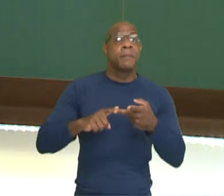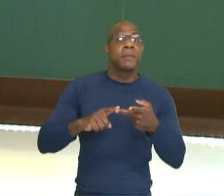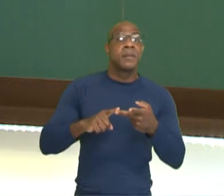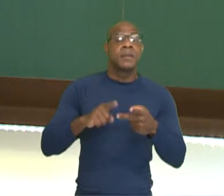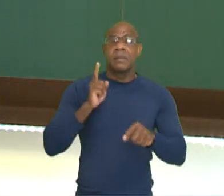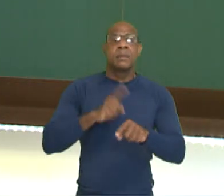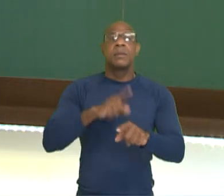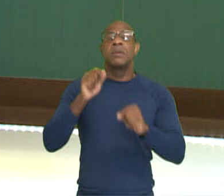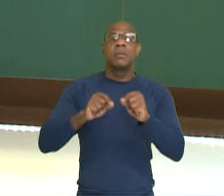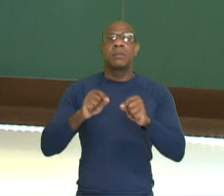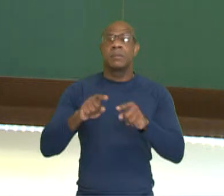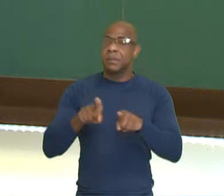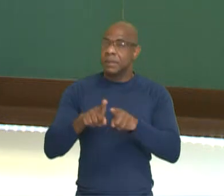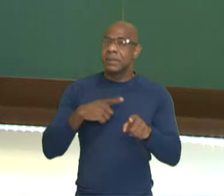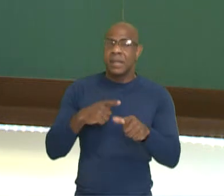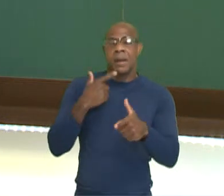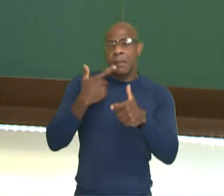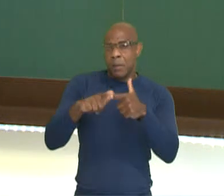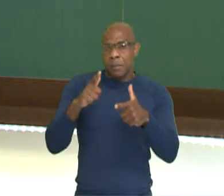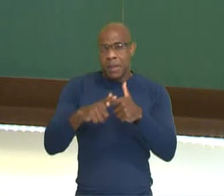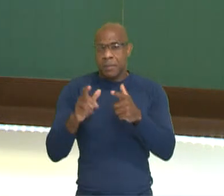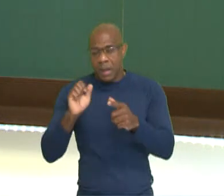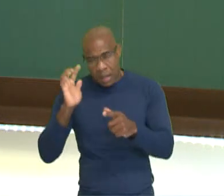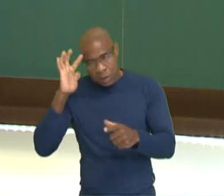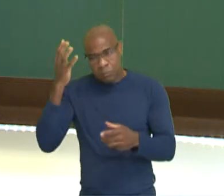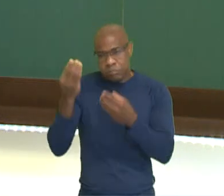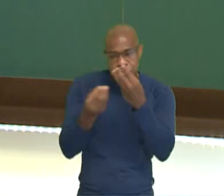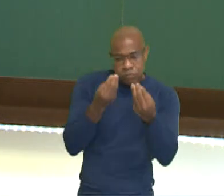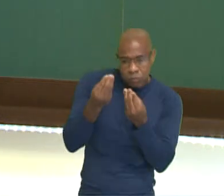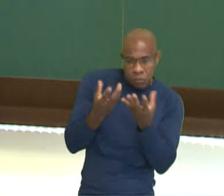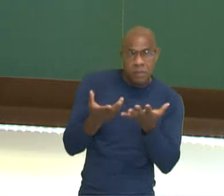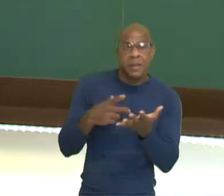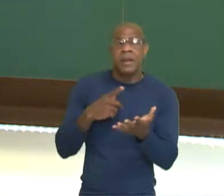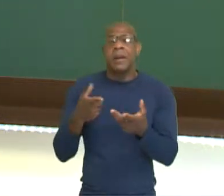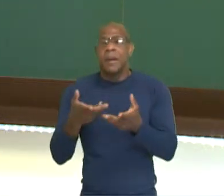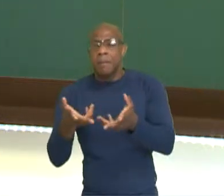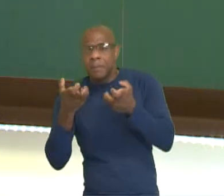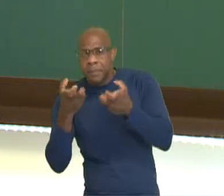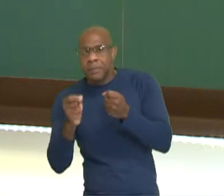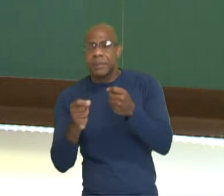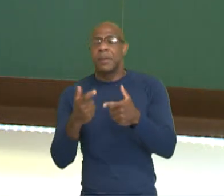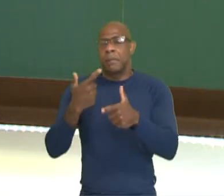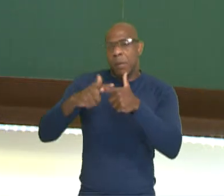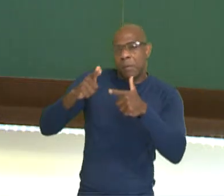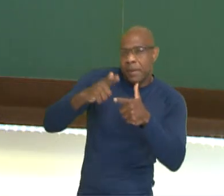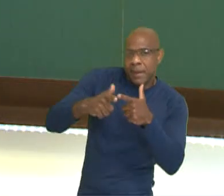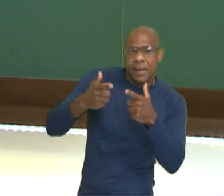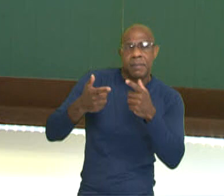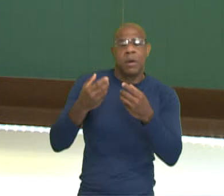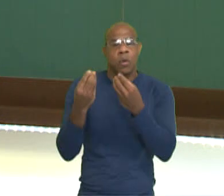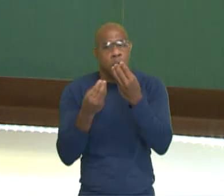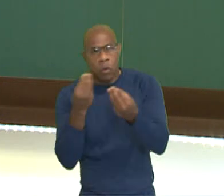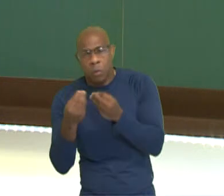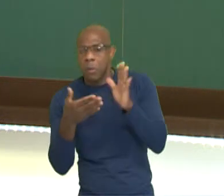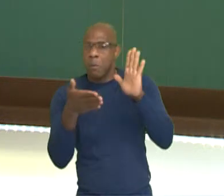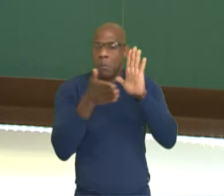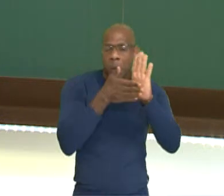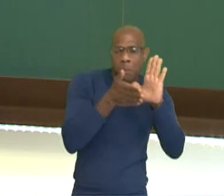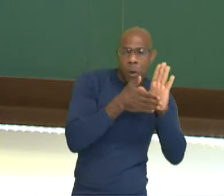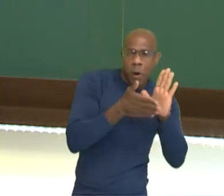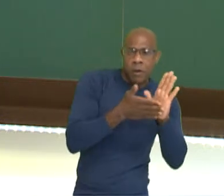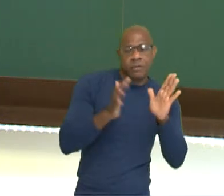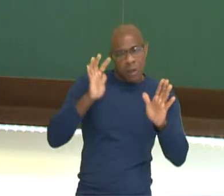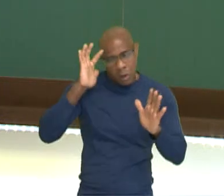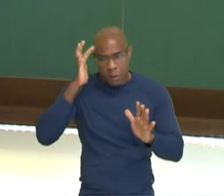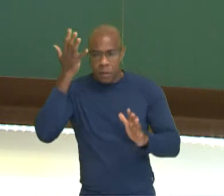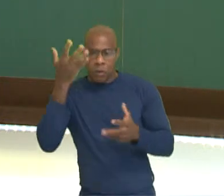Ela problematiza a questão, trazendo causas, consequências, propostas de